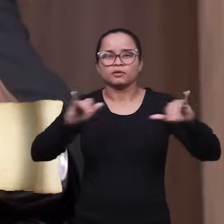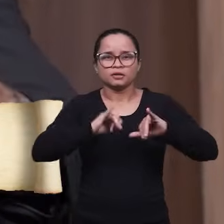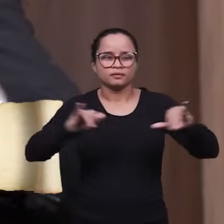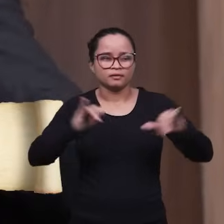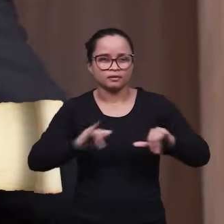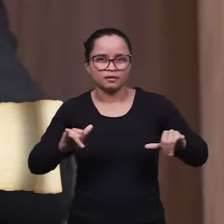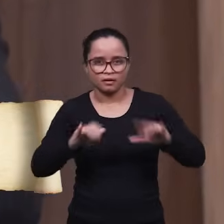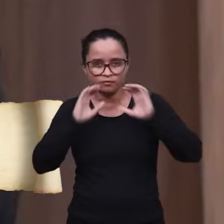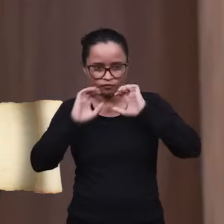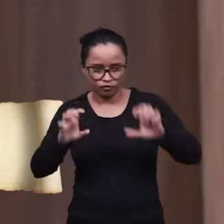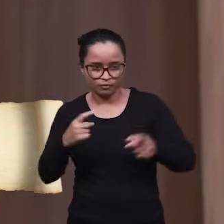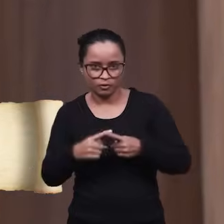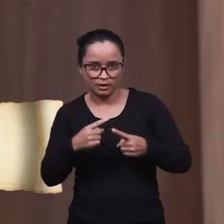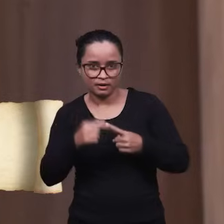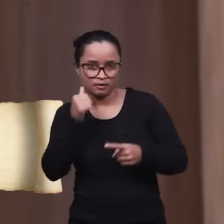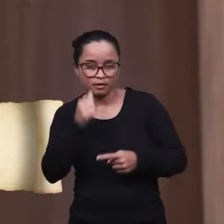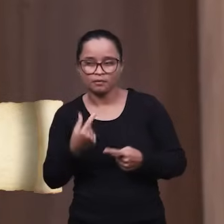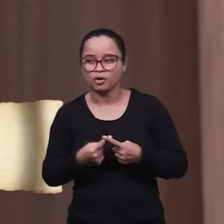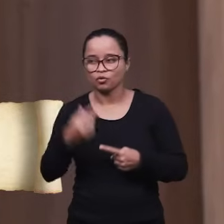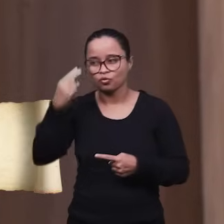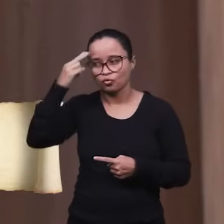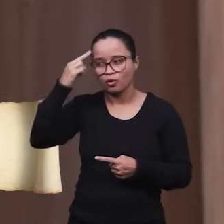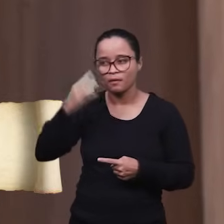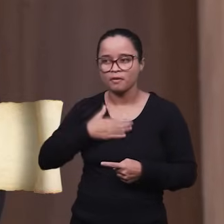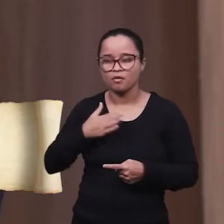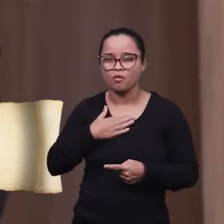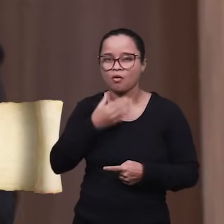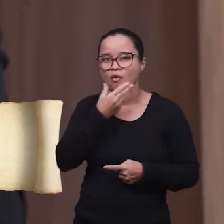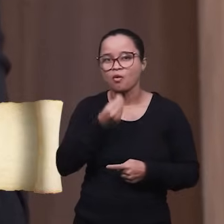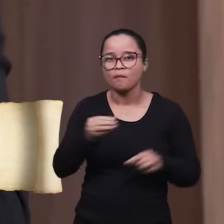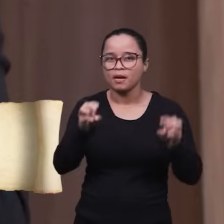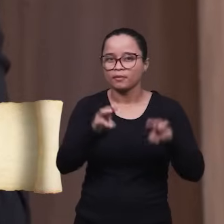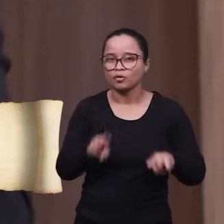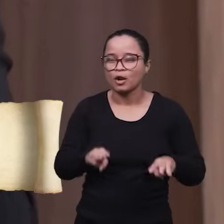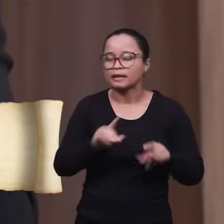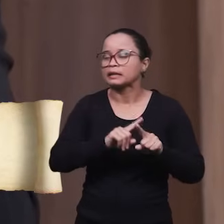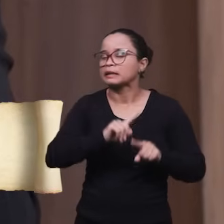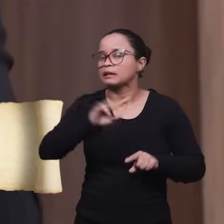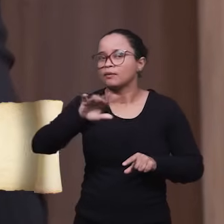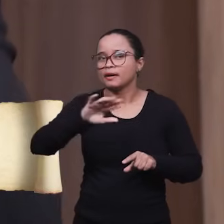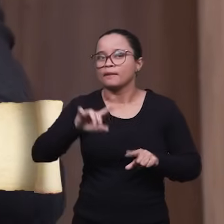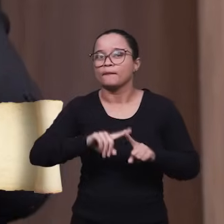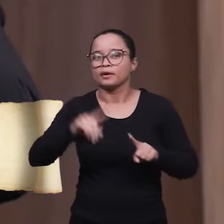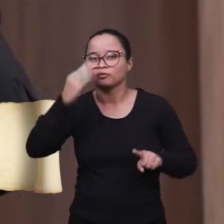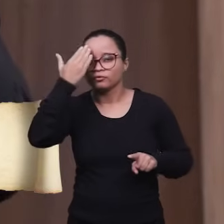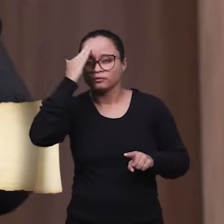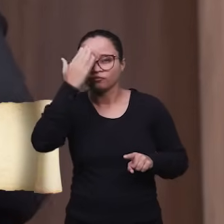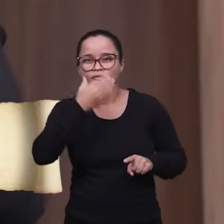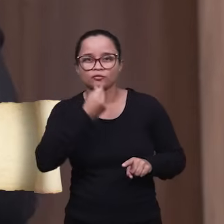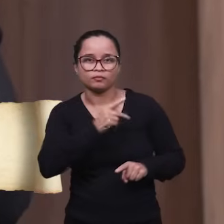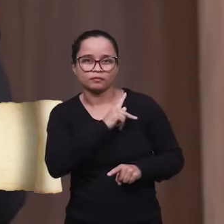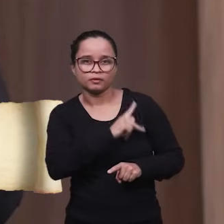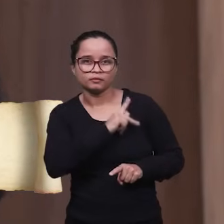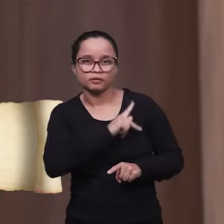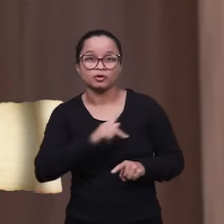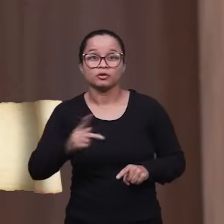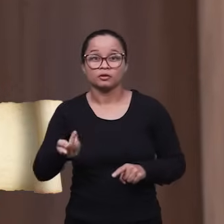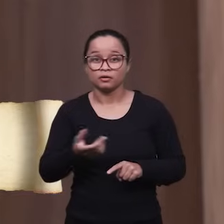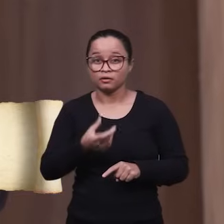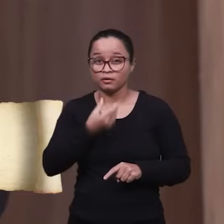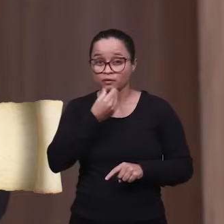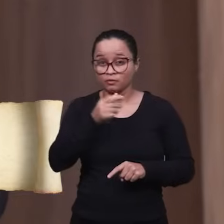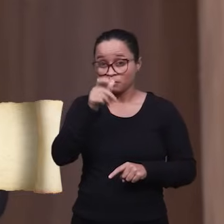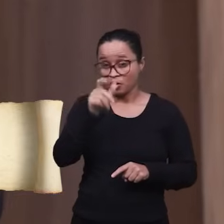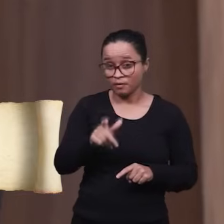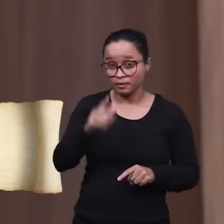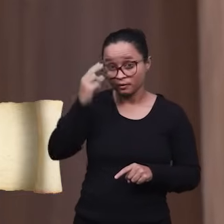à mulher porque o meu sonho foi com um homem macedônico. Mas não, ali houve um discernimento da parte de Paulo e o homem macedônico com